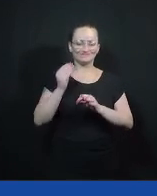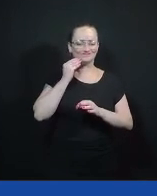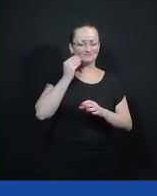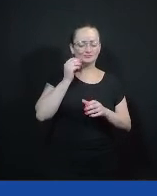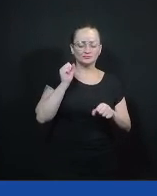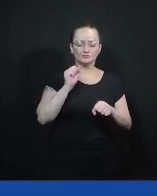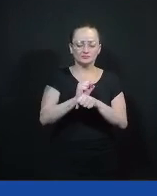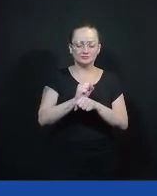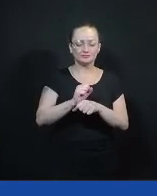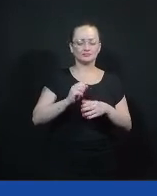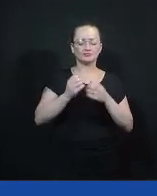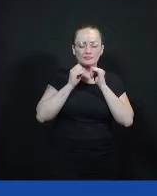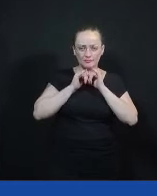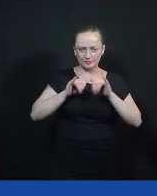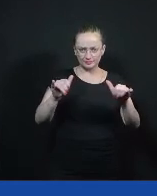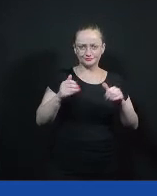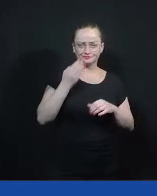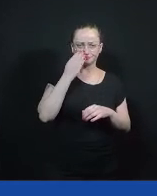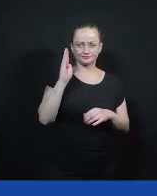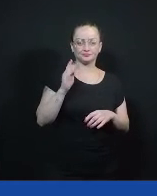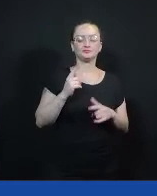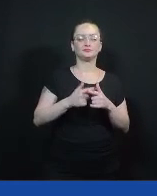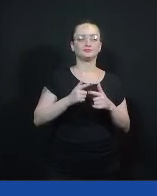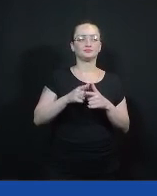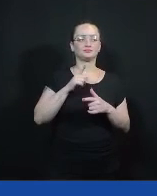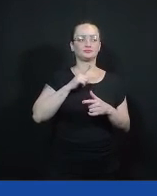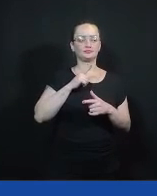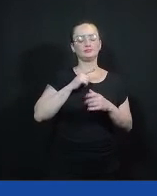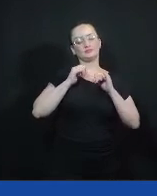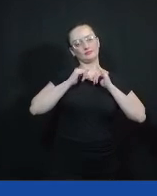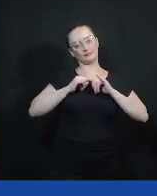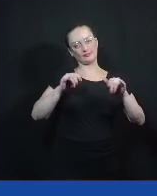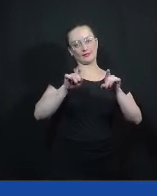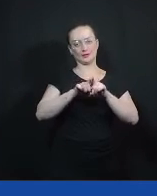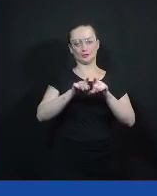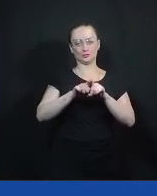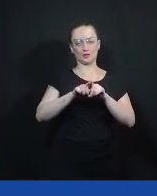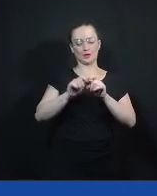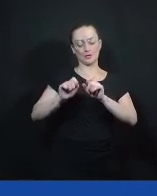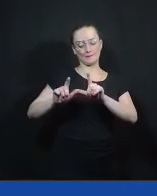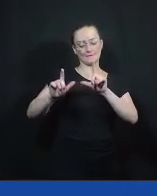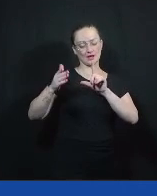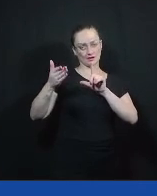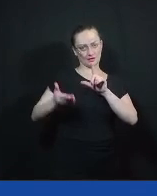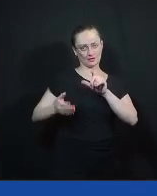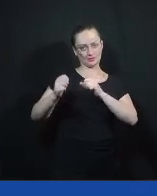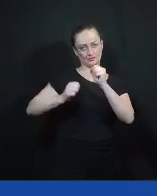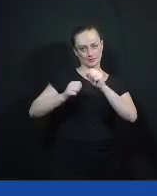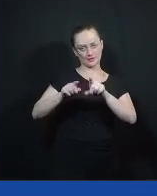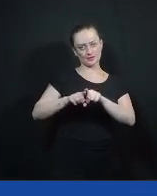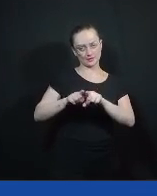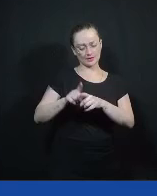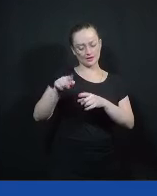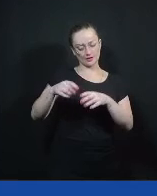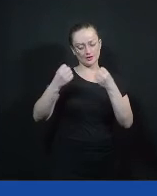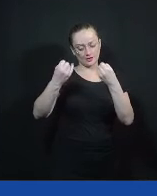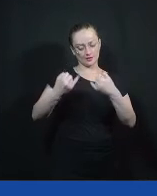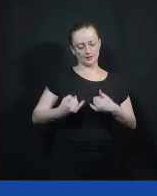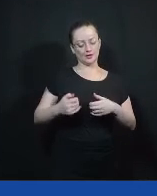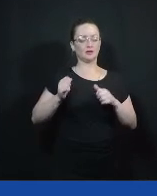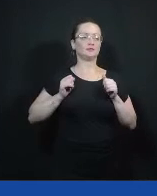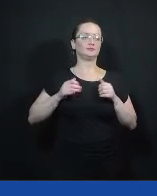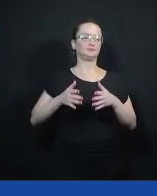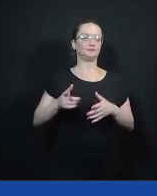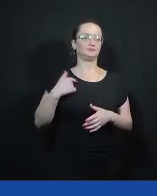a disseminação de informações falsas, porque isso tem muitas repercussões, inclusive de imagem para elas. Então, isso explica muito dessa